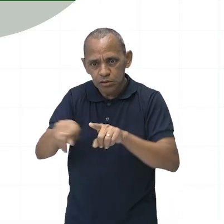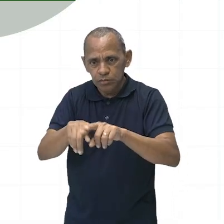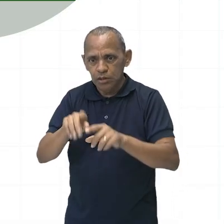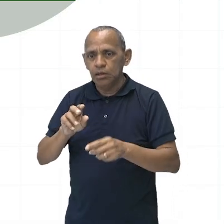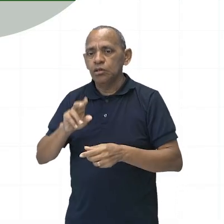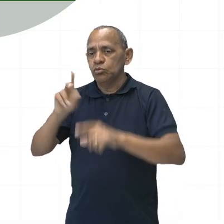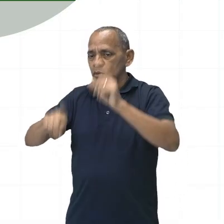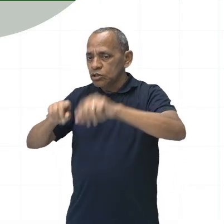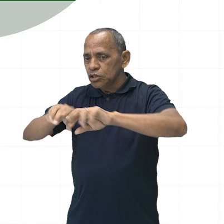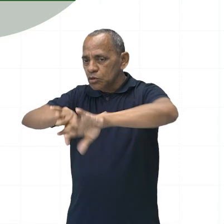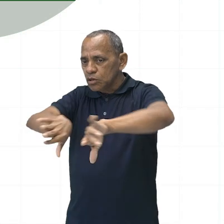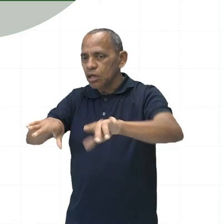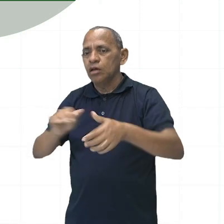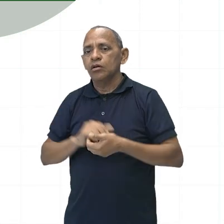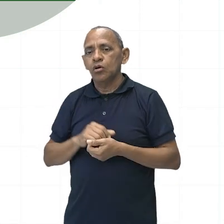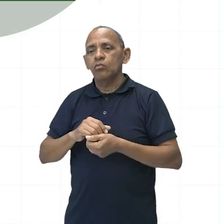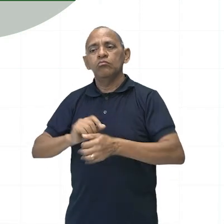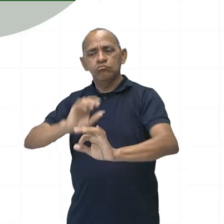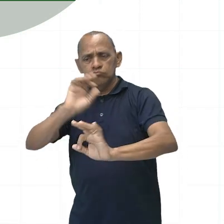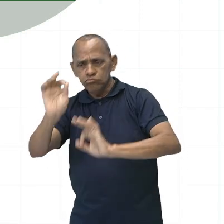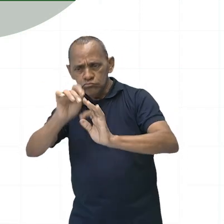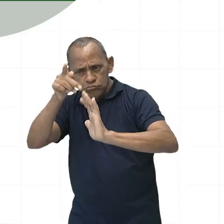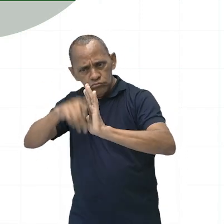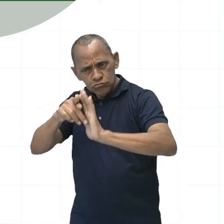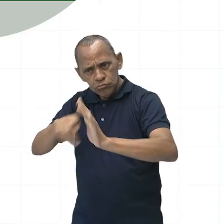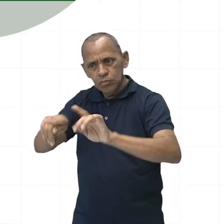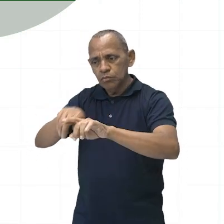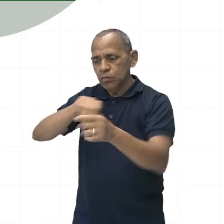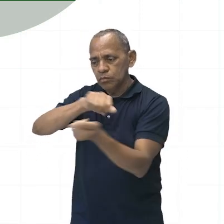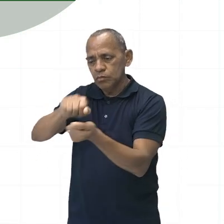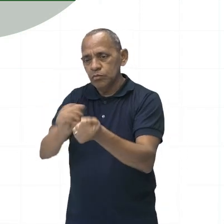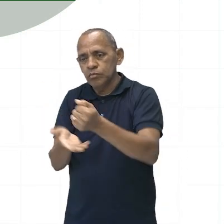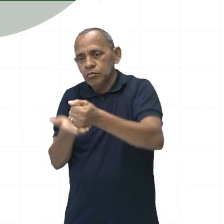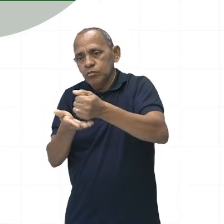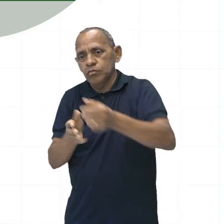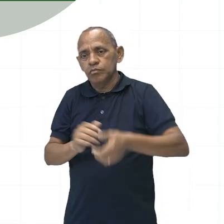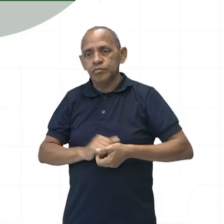recursos, desde de maneira planejada e sustentável.